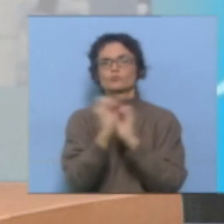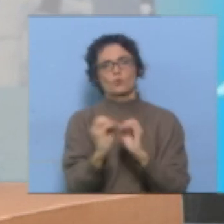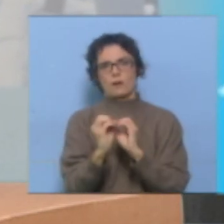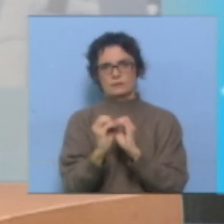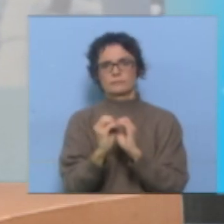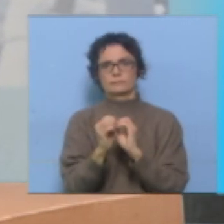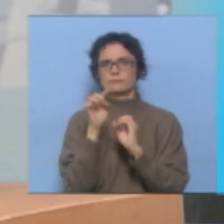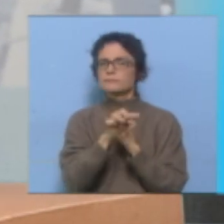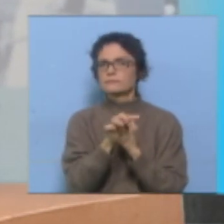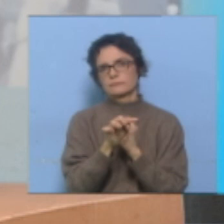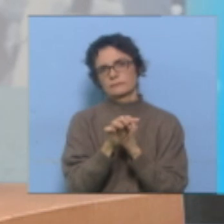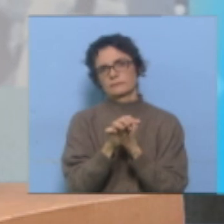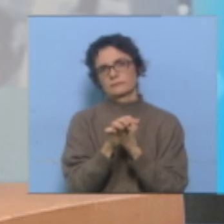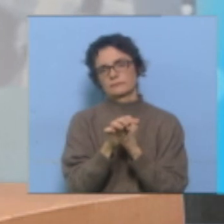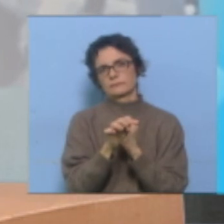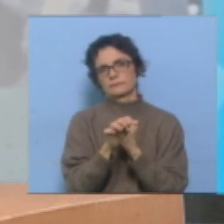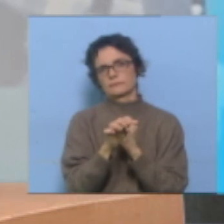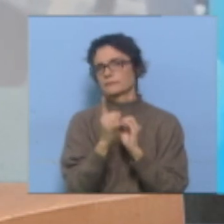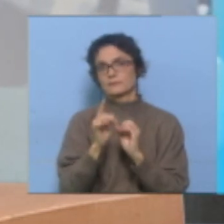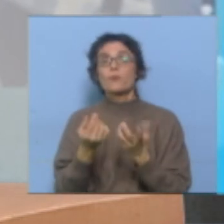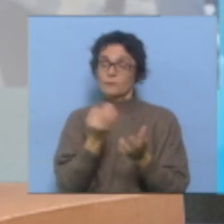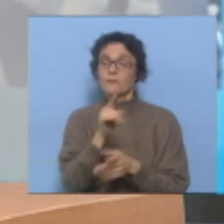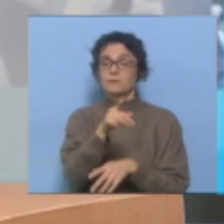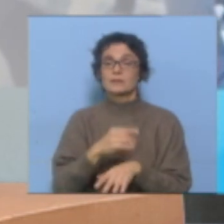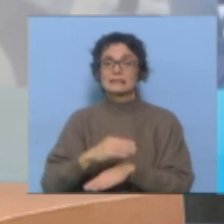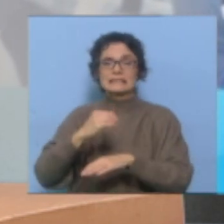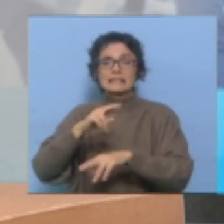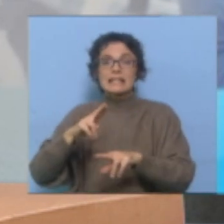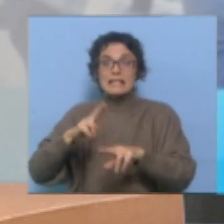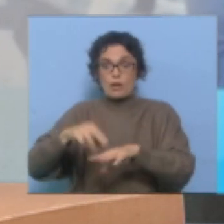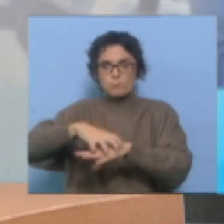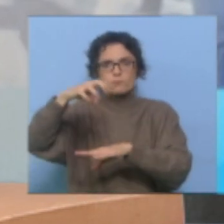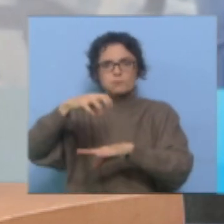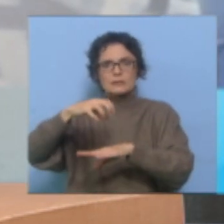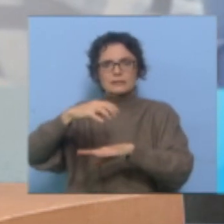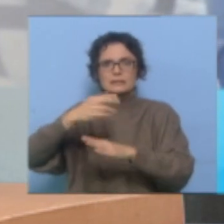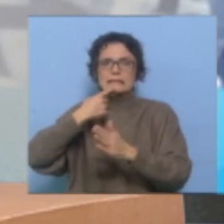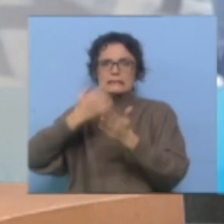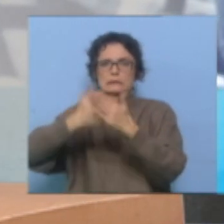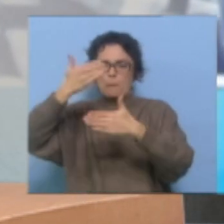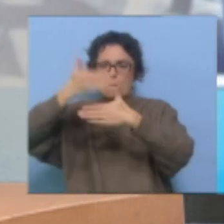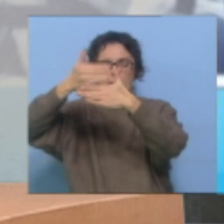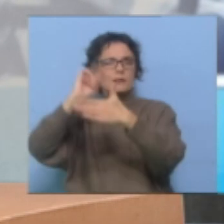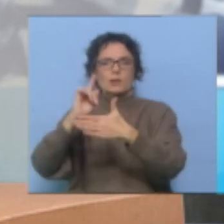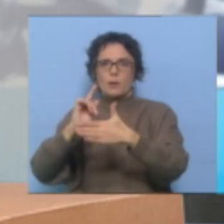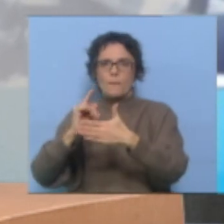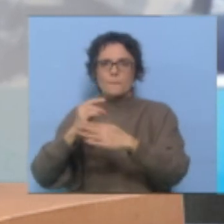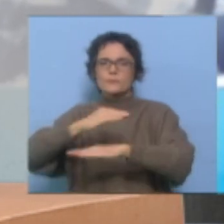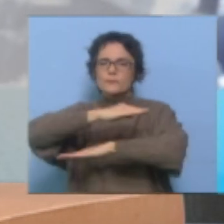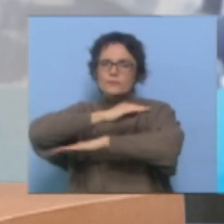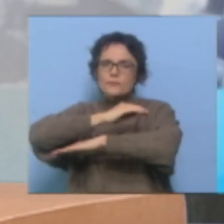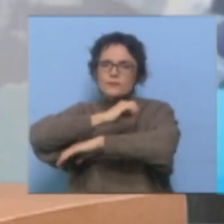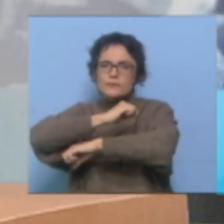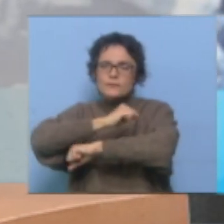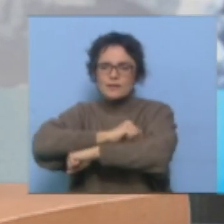Claro que as cadeias têm que ter janelas. Vamos agora construir cadeias novas, enfim, sem grades. O